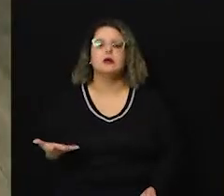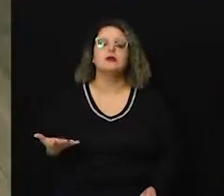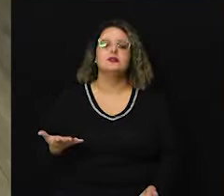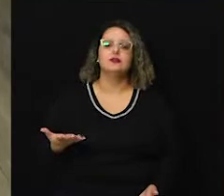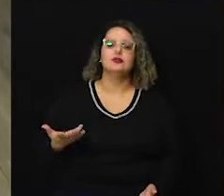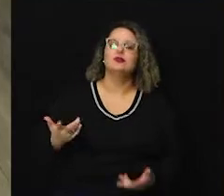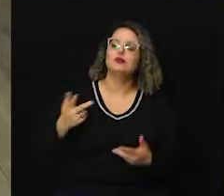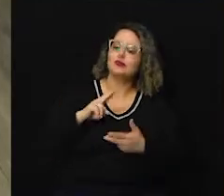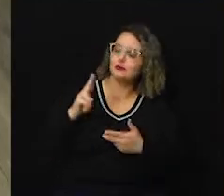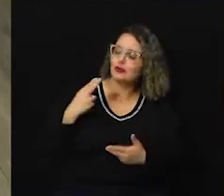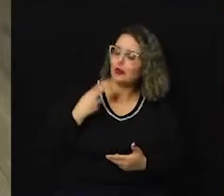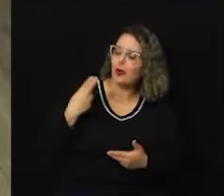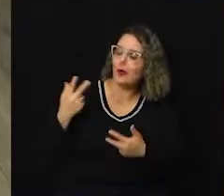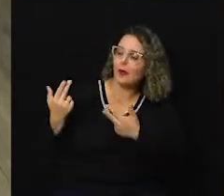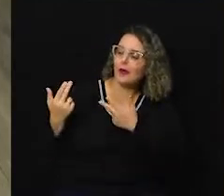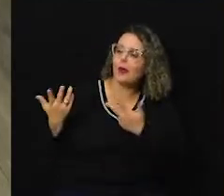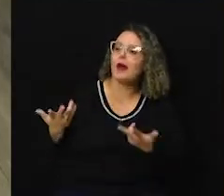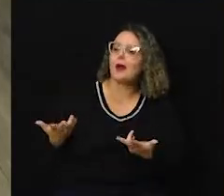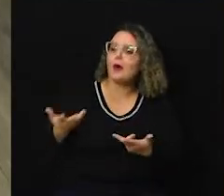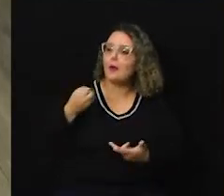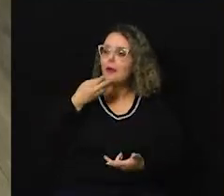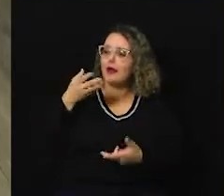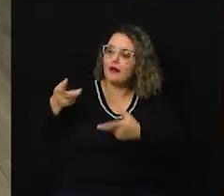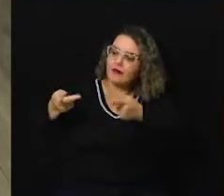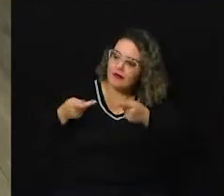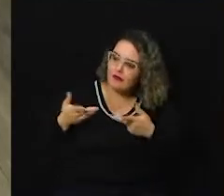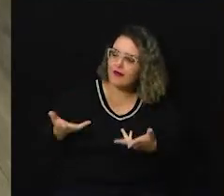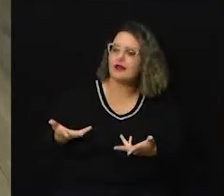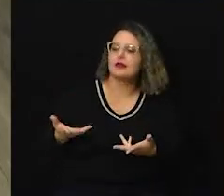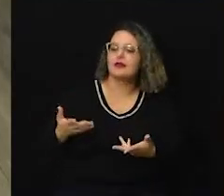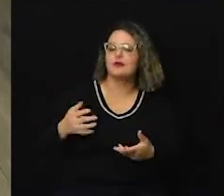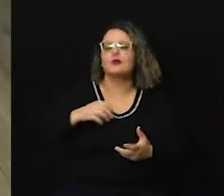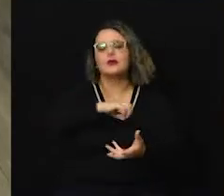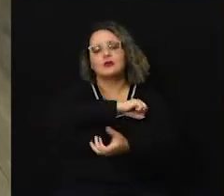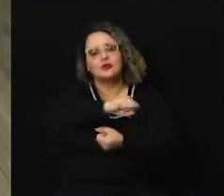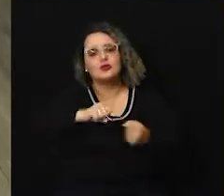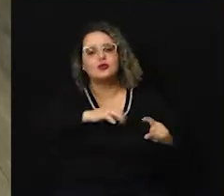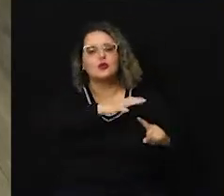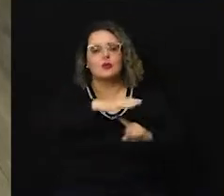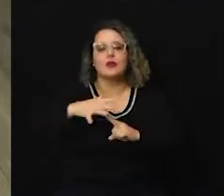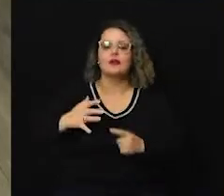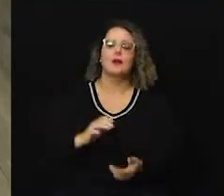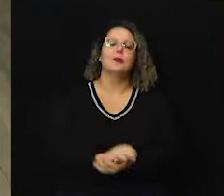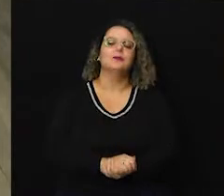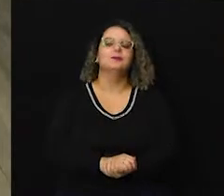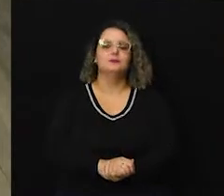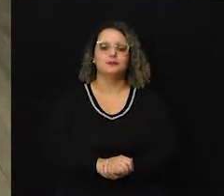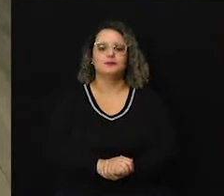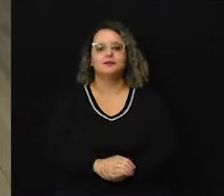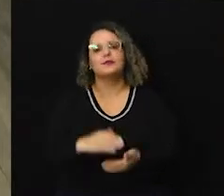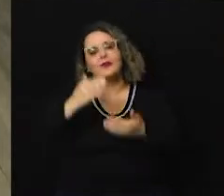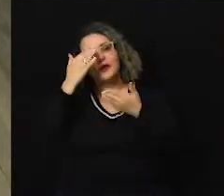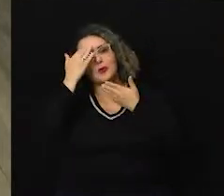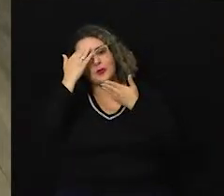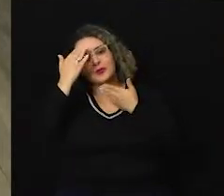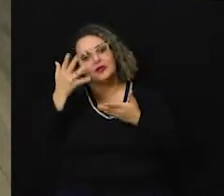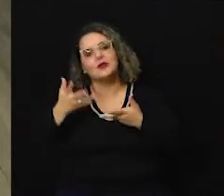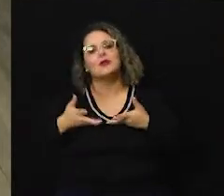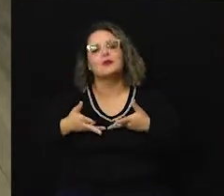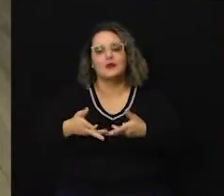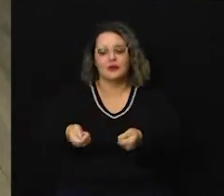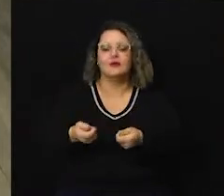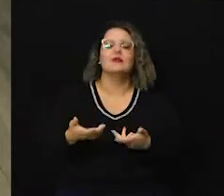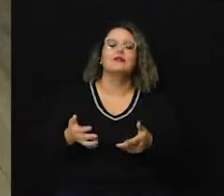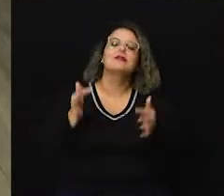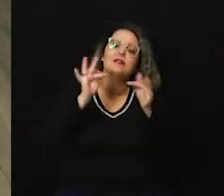Minha xará seja bem-vinda muito obrigada por topar nosso convite aqui para o giro ambiental e obrigada pelo